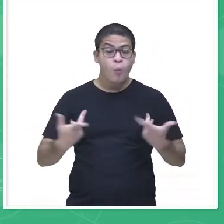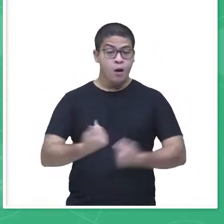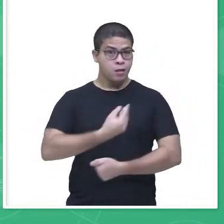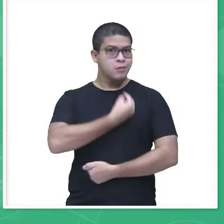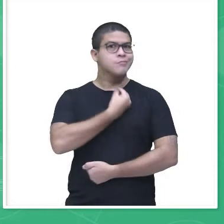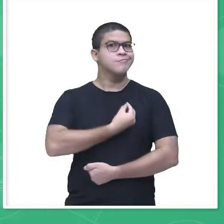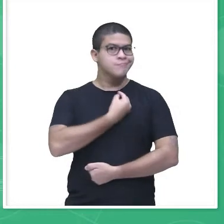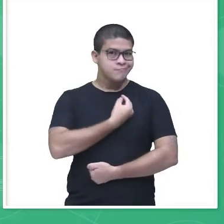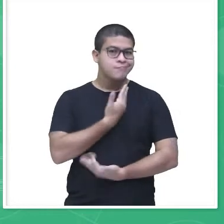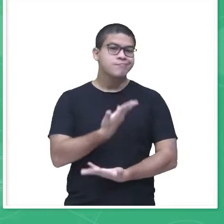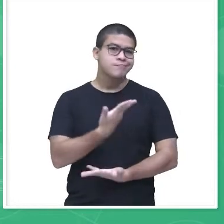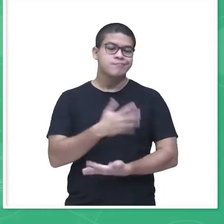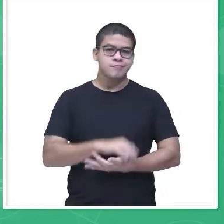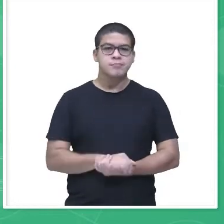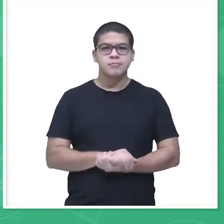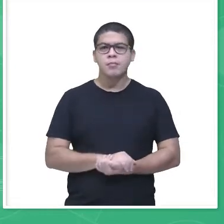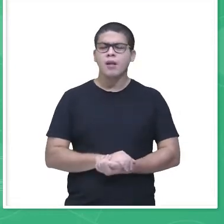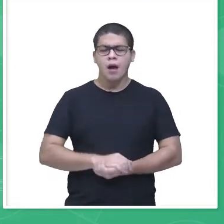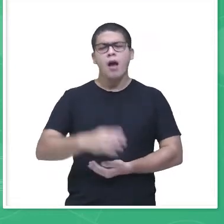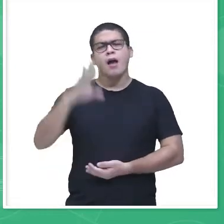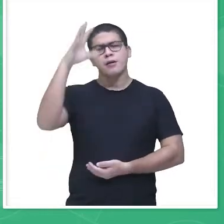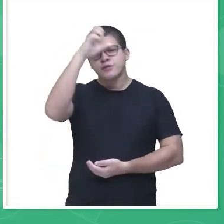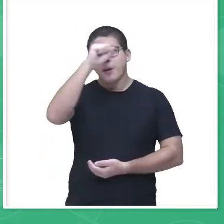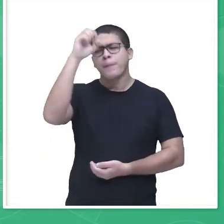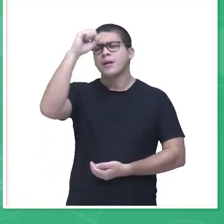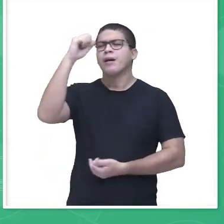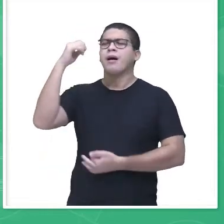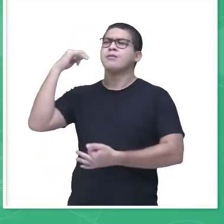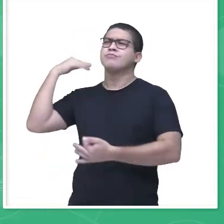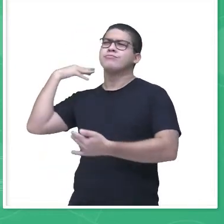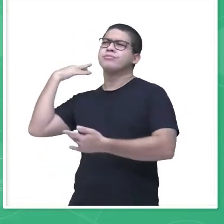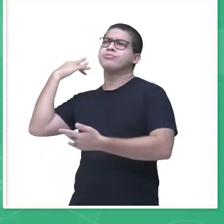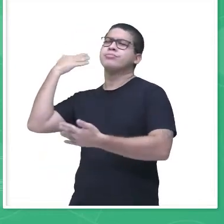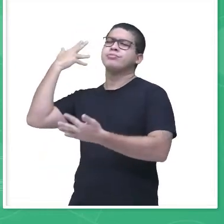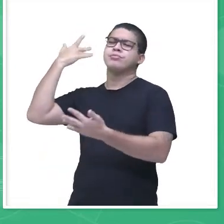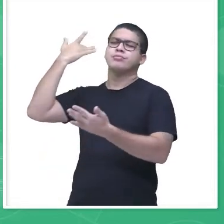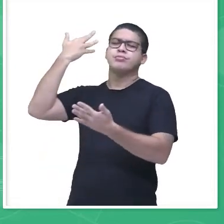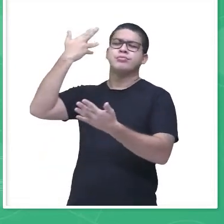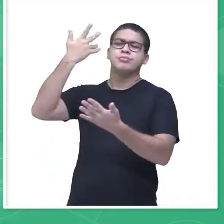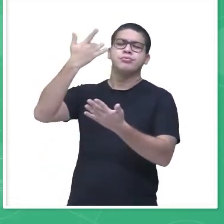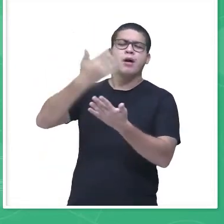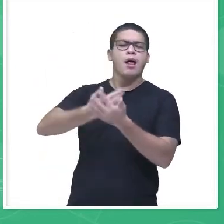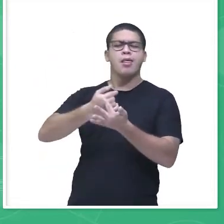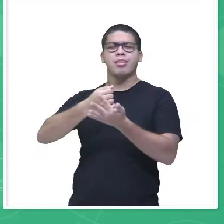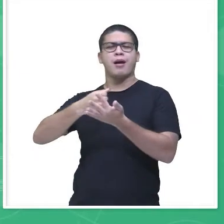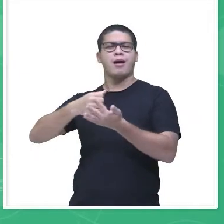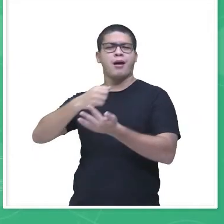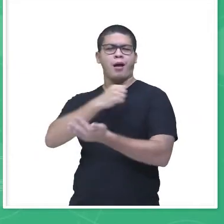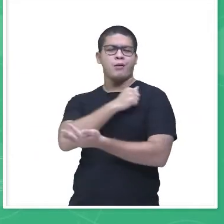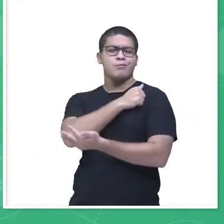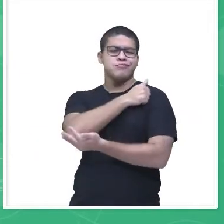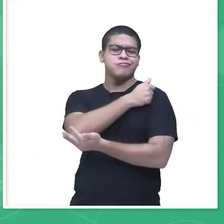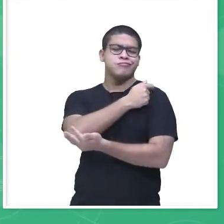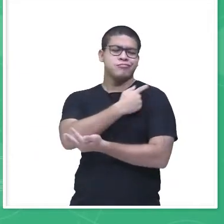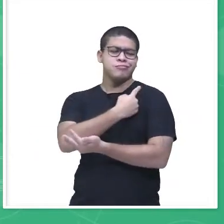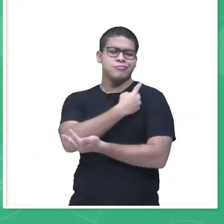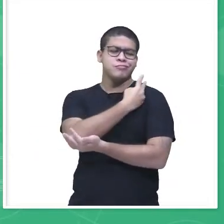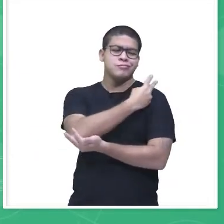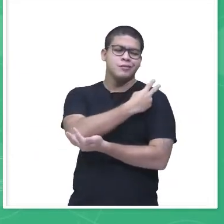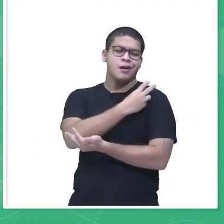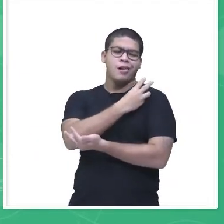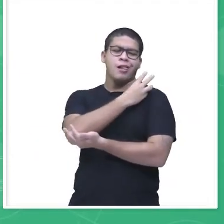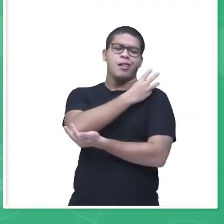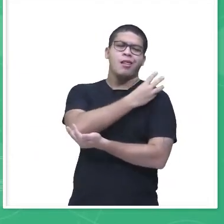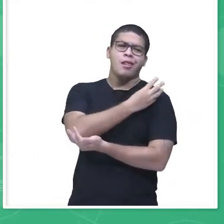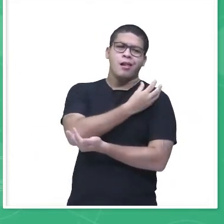esse tema, a gente aprende desde lá da infância, né, nas primeiras séries. E aí vai crescendo e